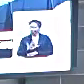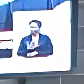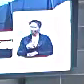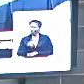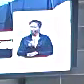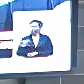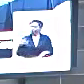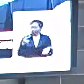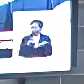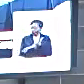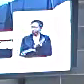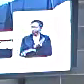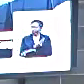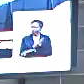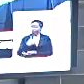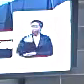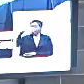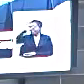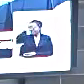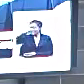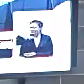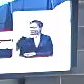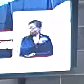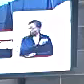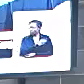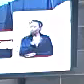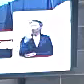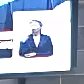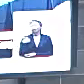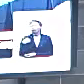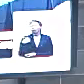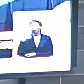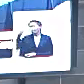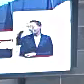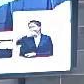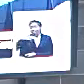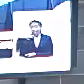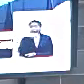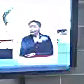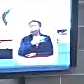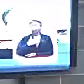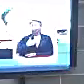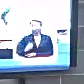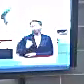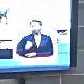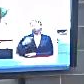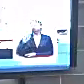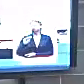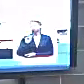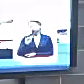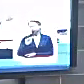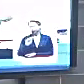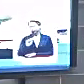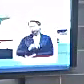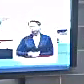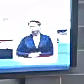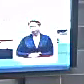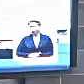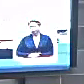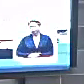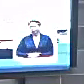acontecer eu aprendo rápido uma das coisas que eu aprendi bem rapidamente na minha vida